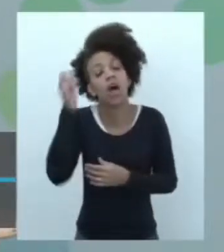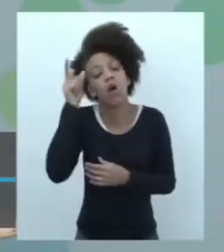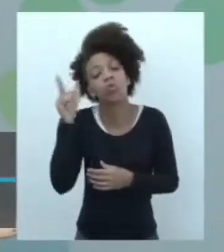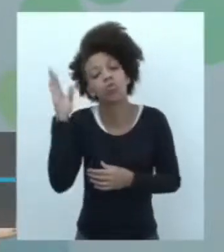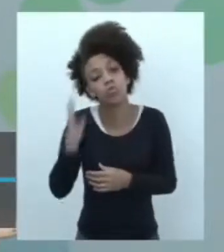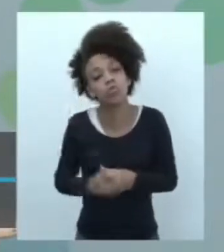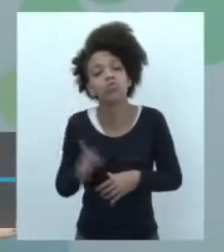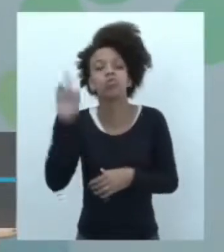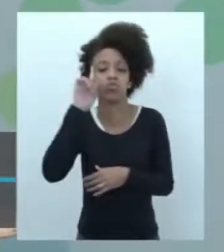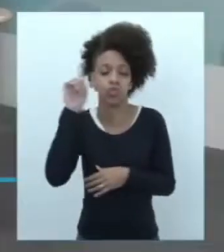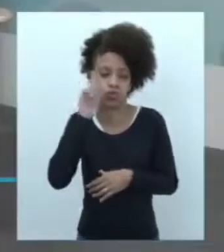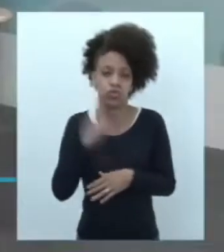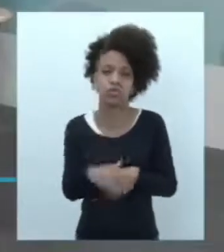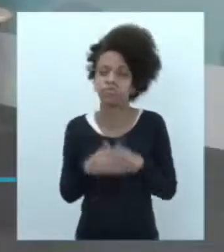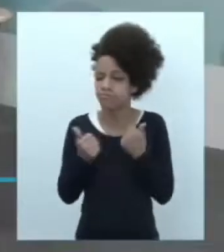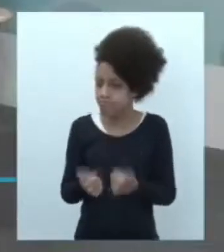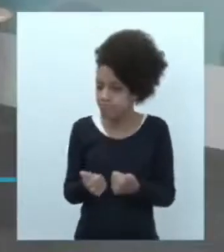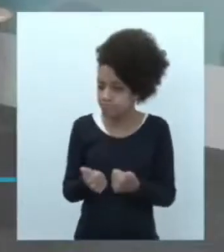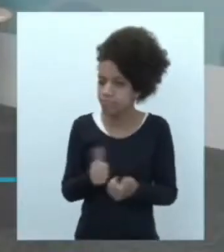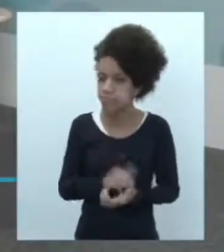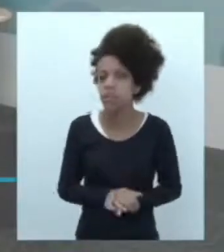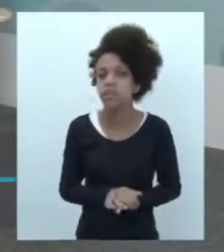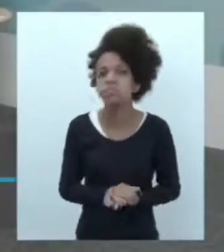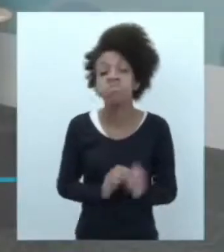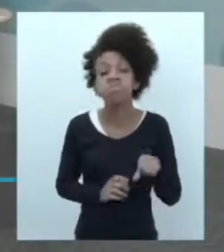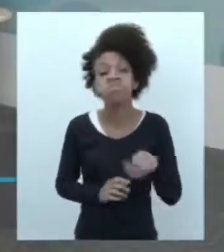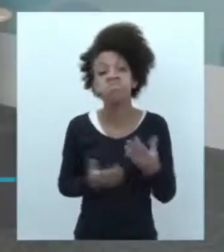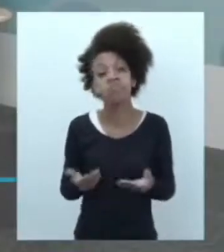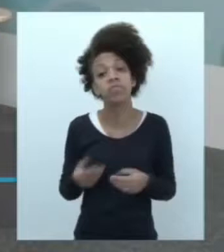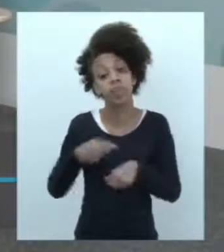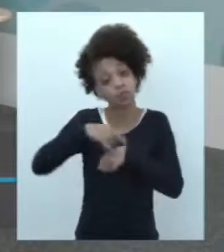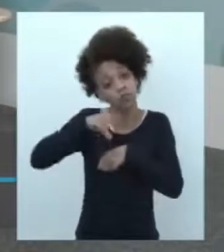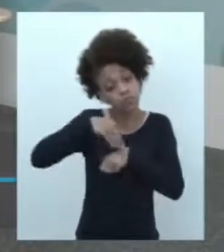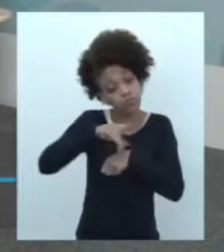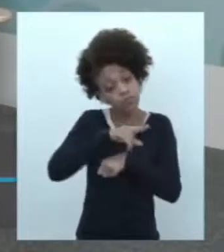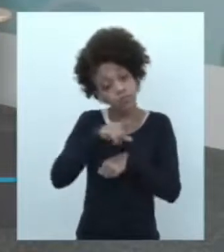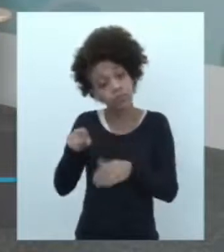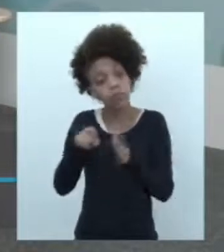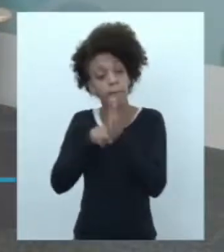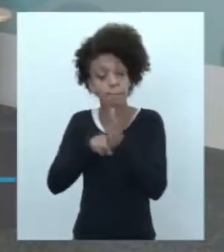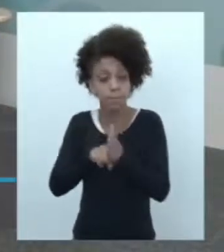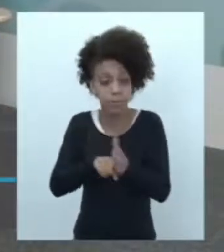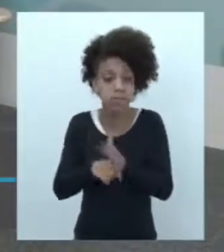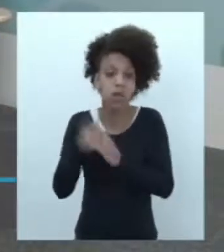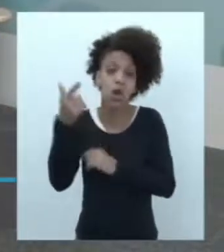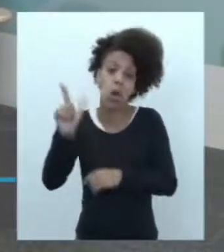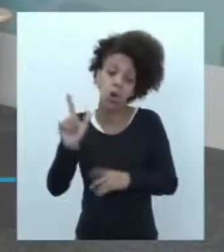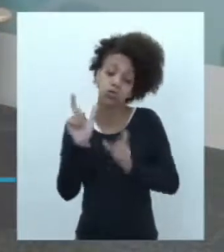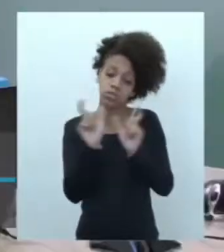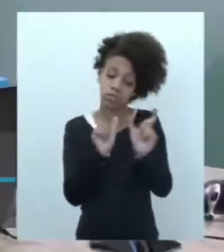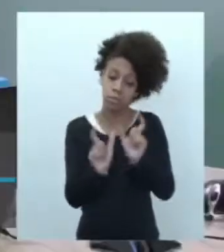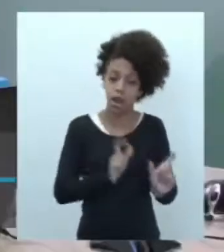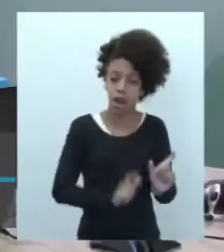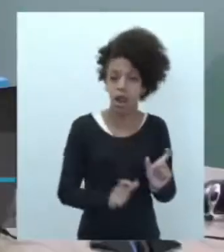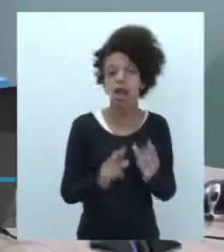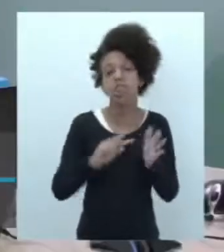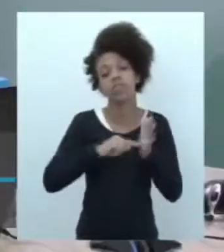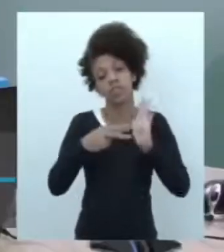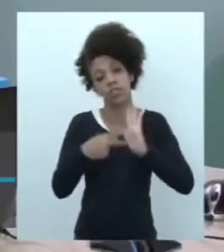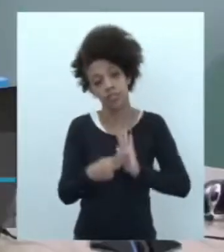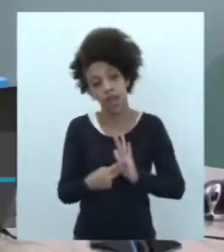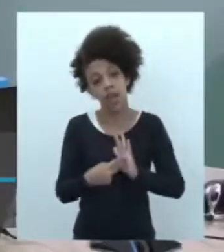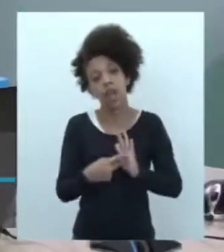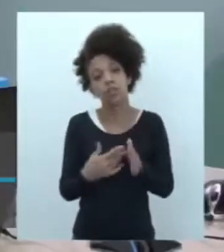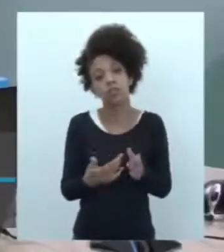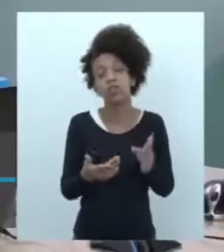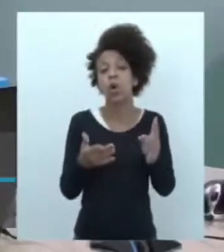nosso dia a dia. Certo, professora? Isso mesmo. Fica a nossa sugestão para vocês pesquisarem outras palavras, os seus significados, tanto